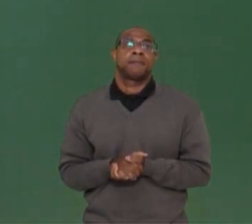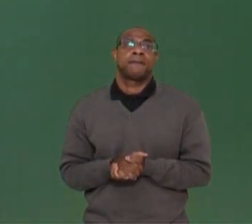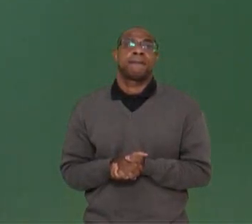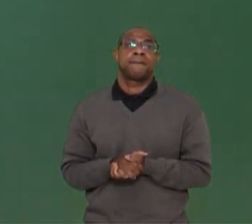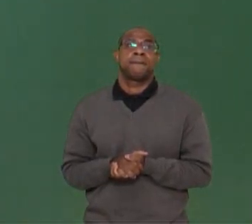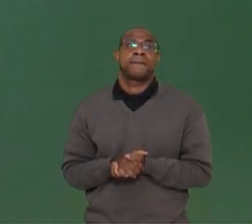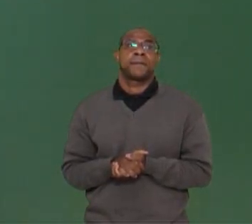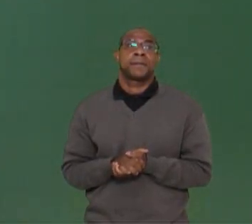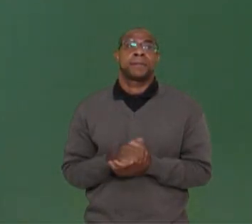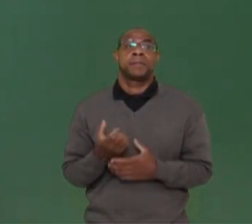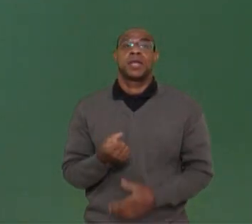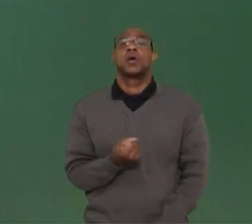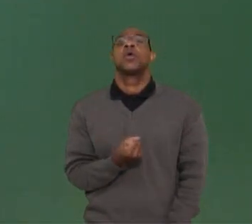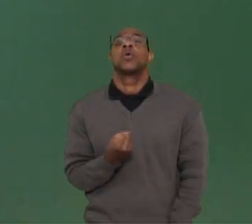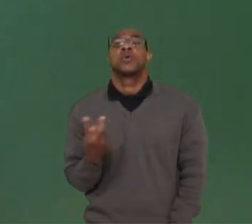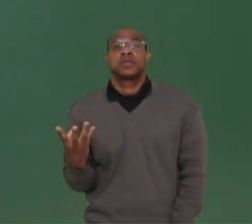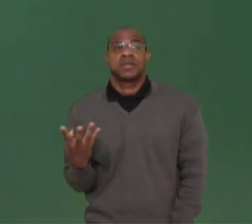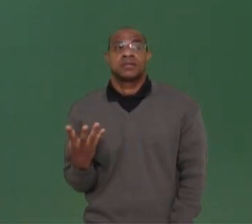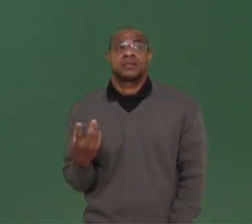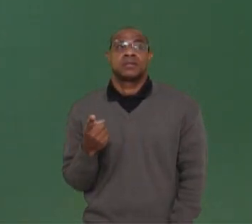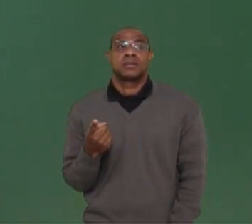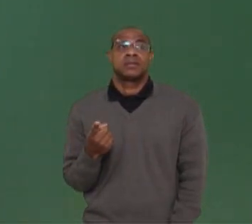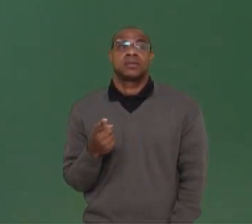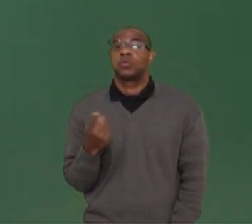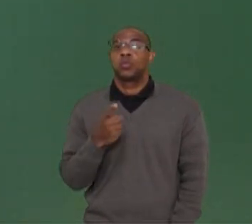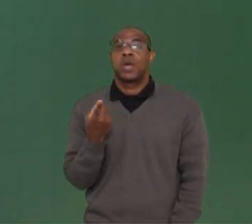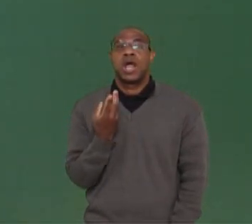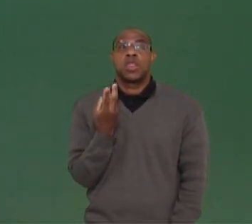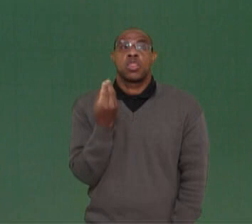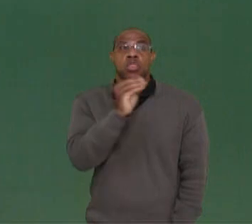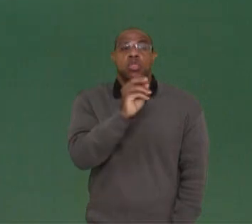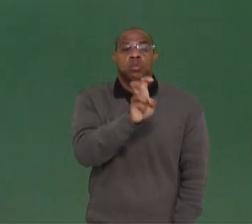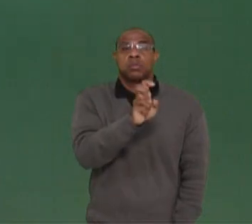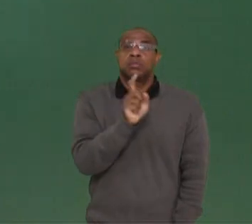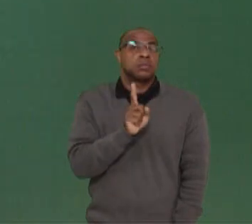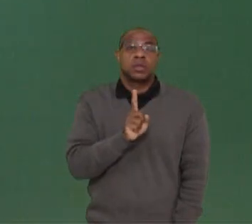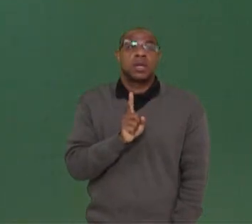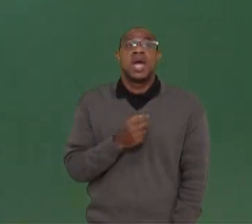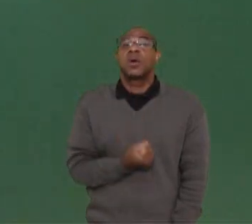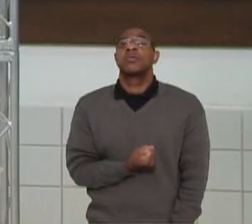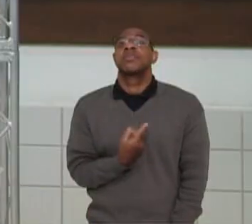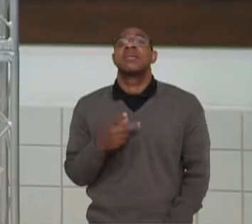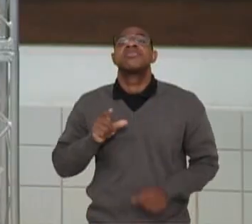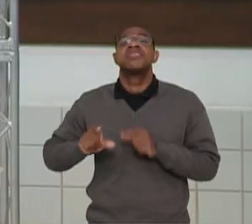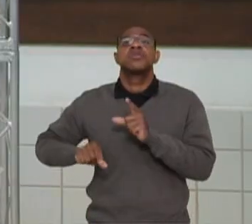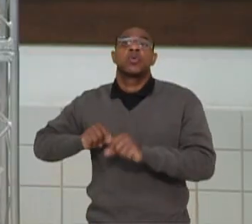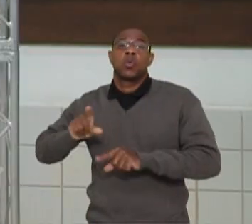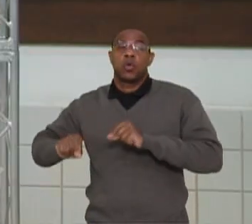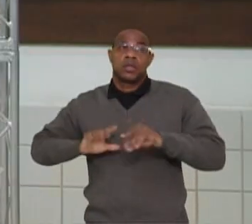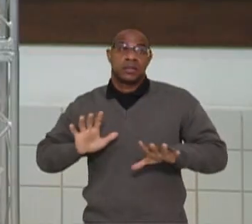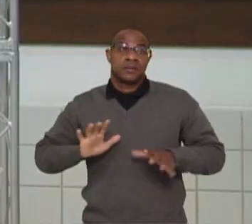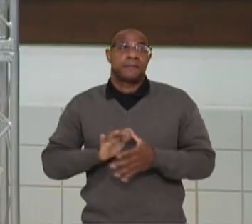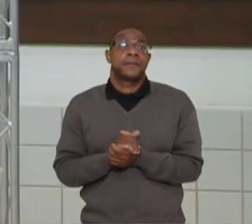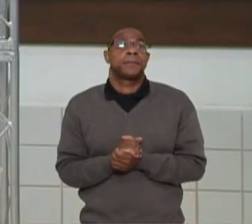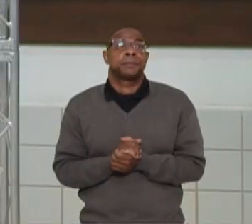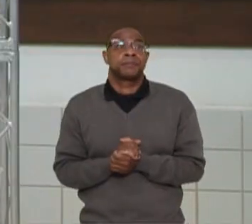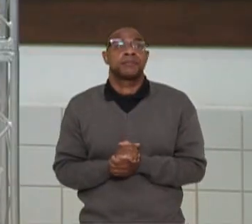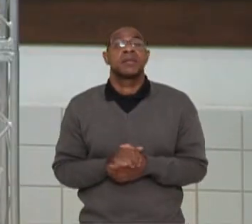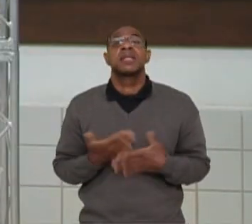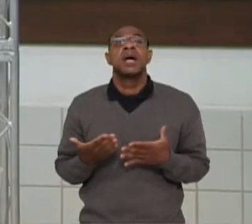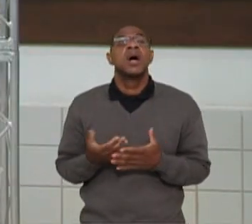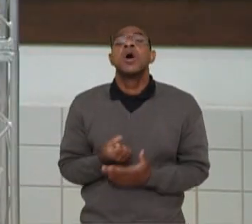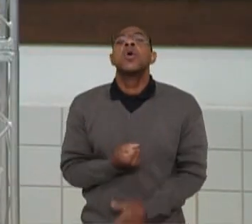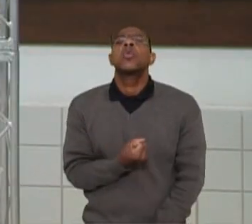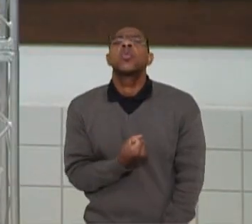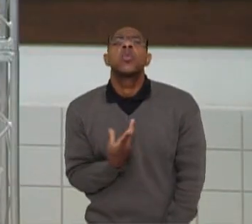Certo? É a quantidade de opções que eu coloco. Eu não estou colocando o número 5, é a quantidade de escolhas que eu posso fazer. Então, olha só. Quantas